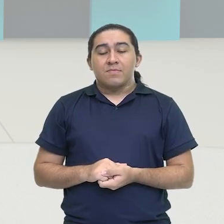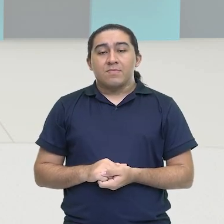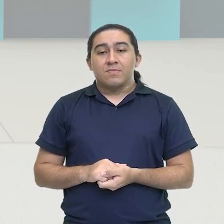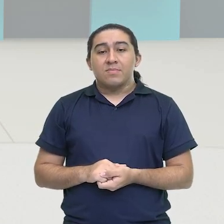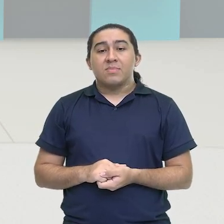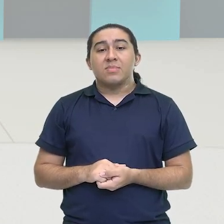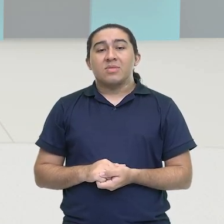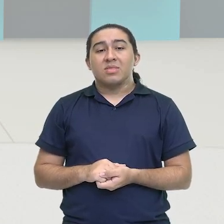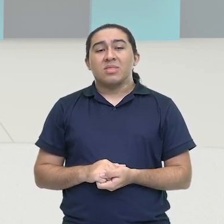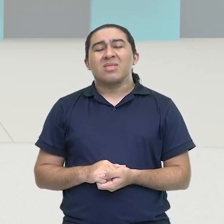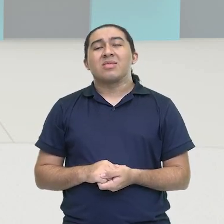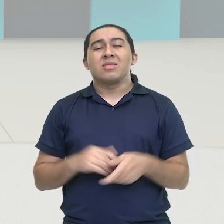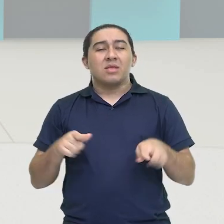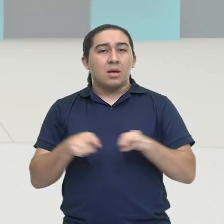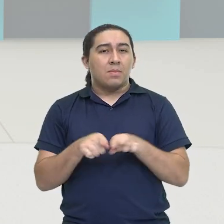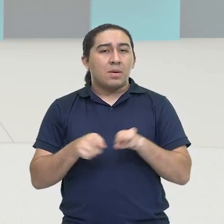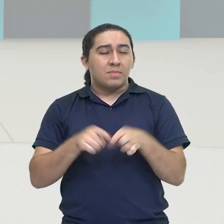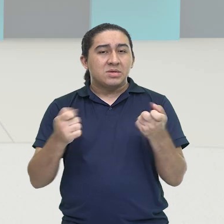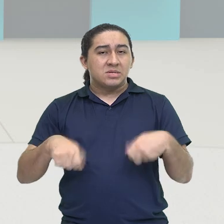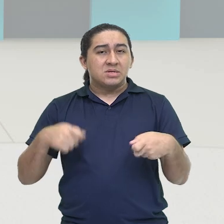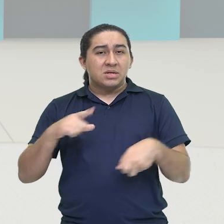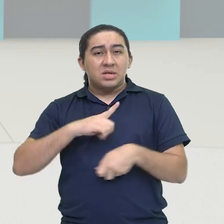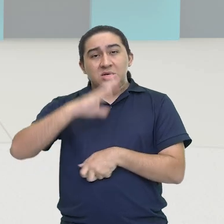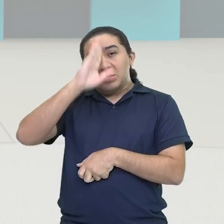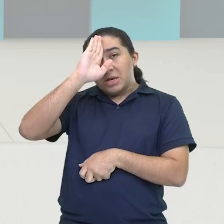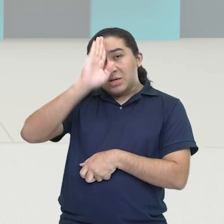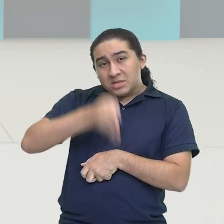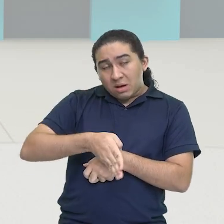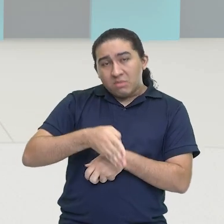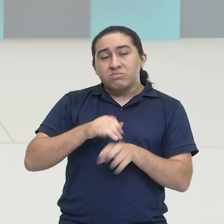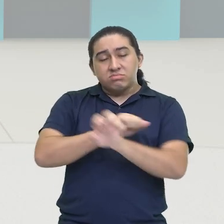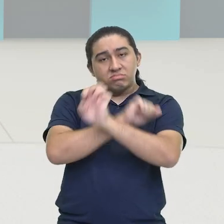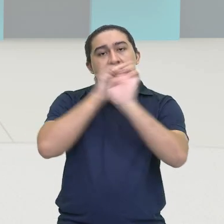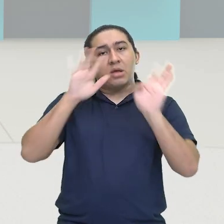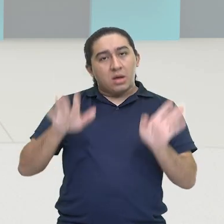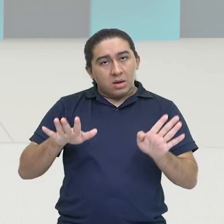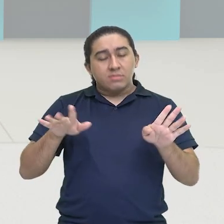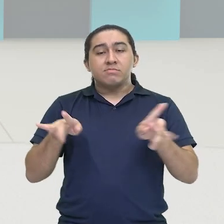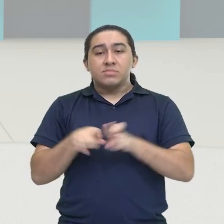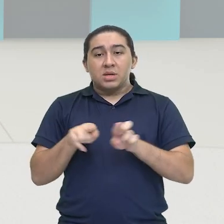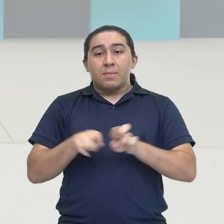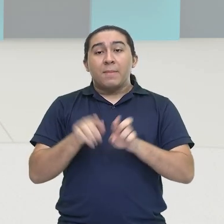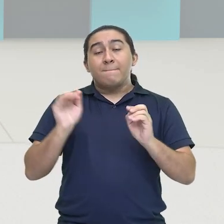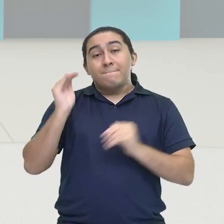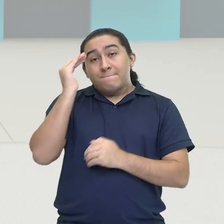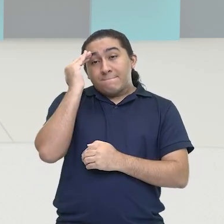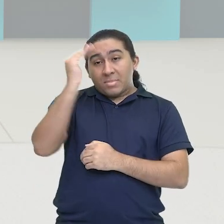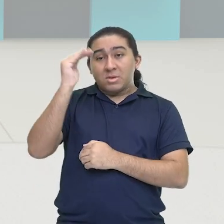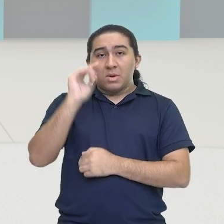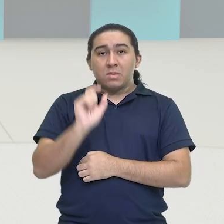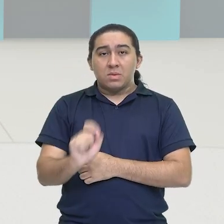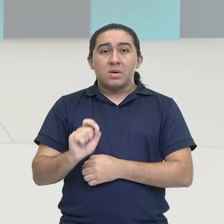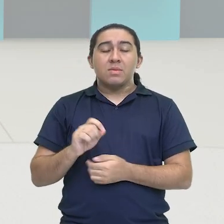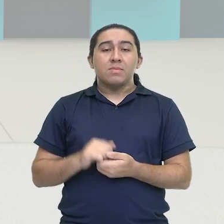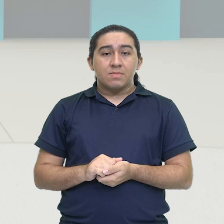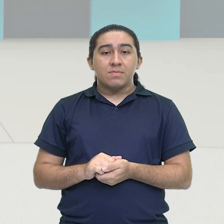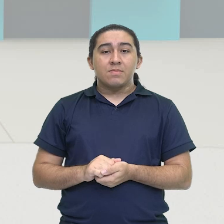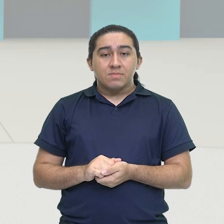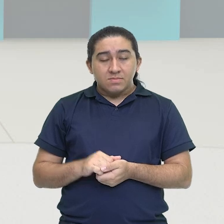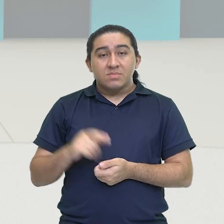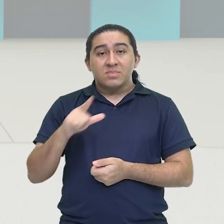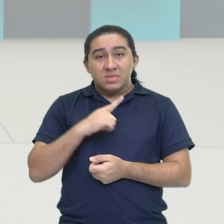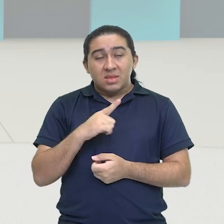Objetividade, ser objetivo, claro, né? E, acima de tudo,